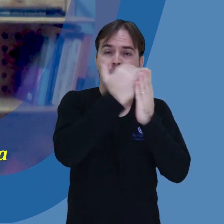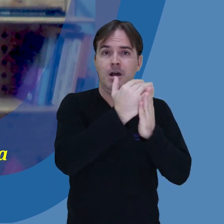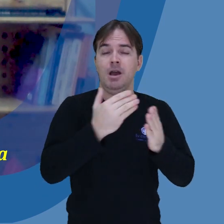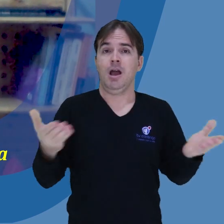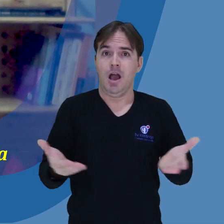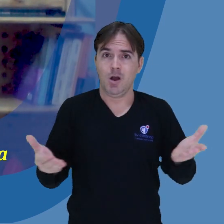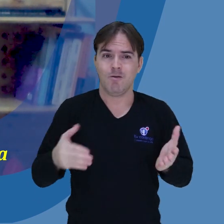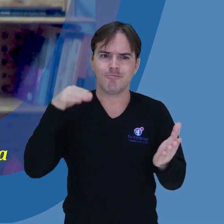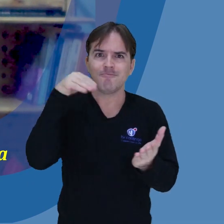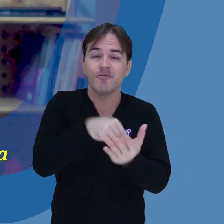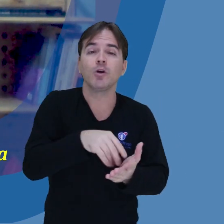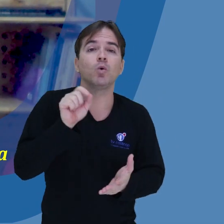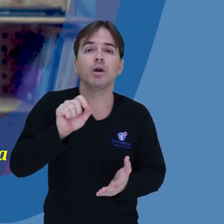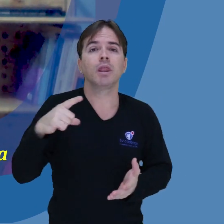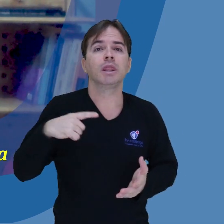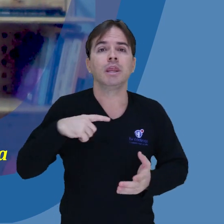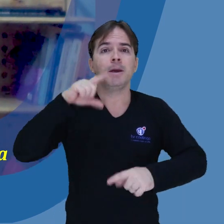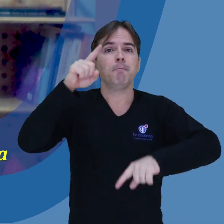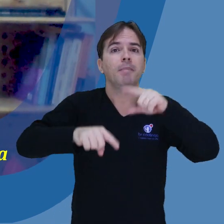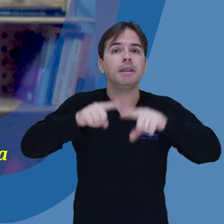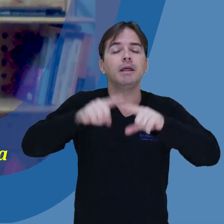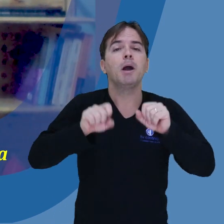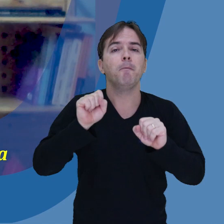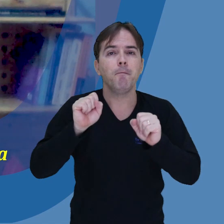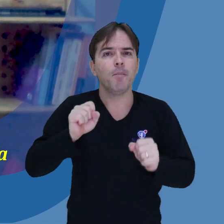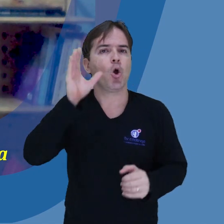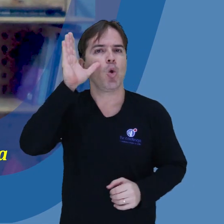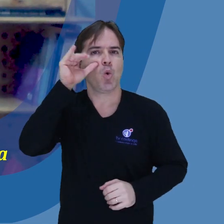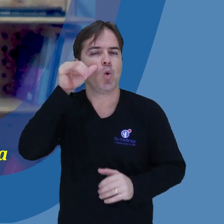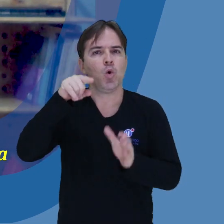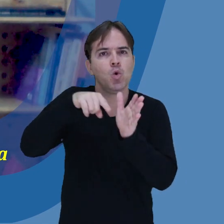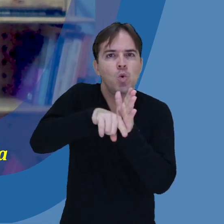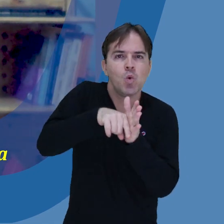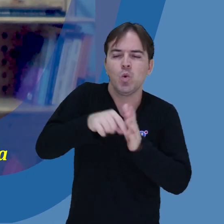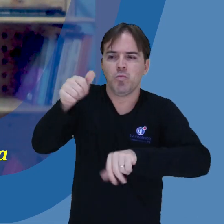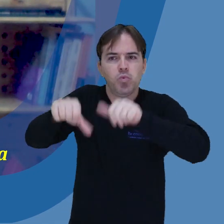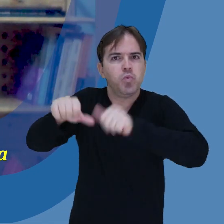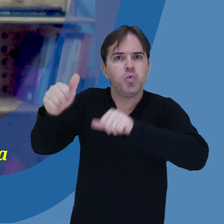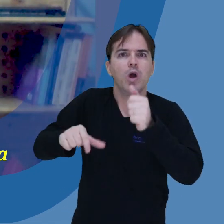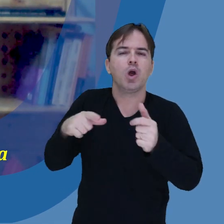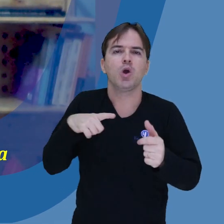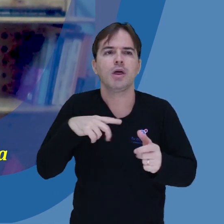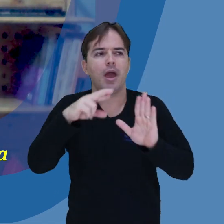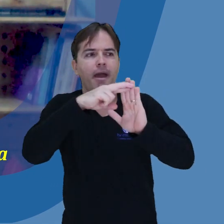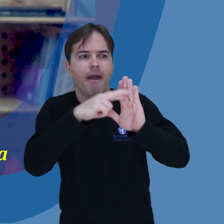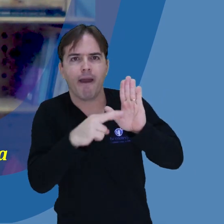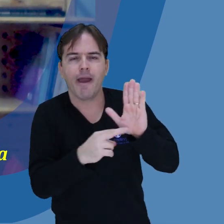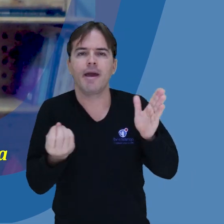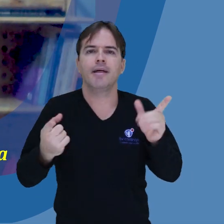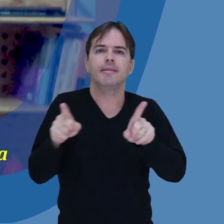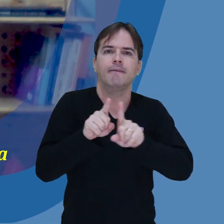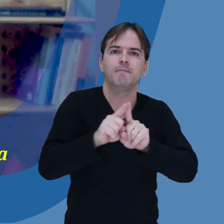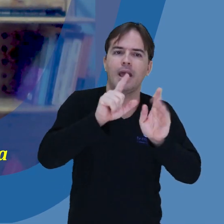dois materiais que podem ser fonte de consulta com recomendações, diretrizes para o cuidado em saúde mental e